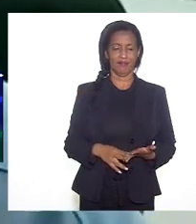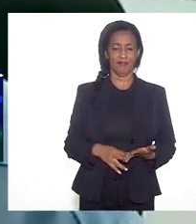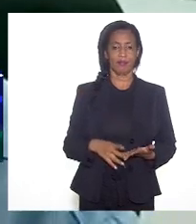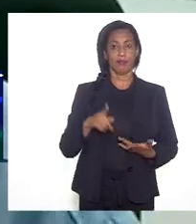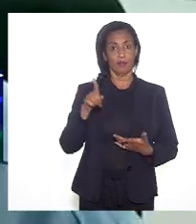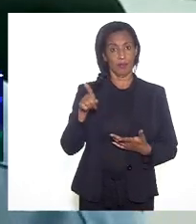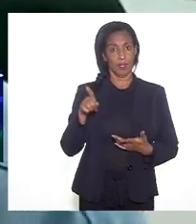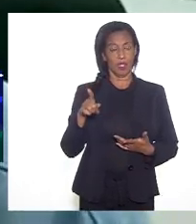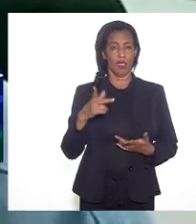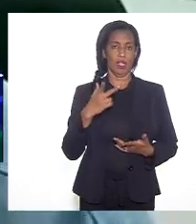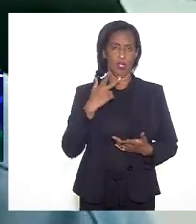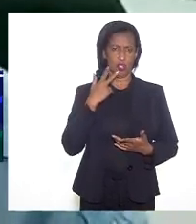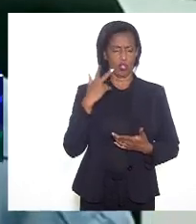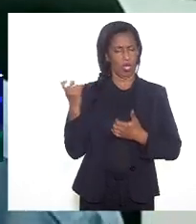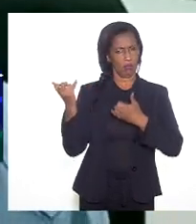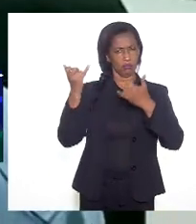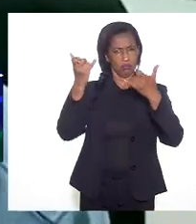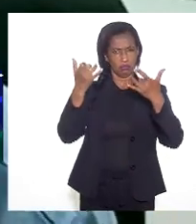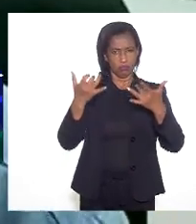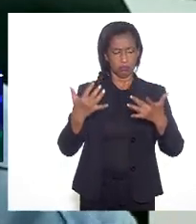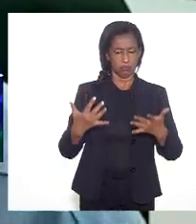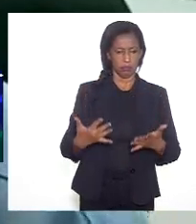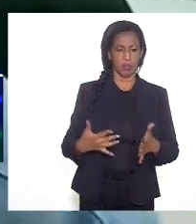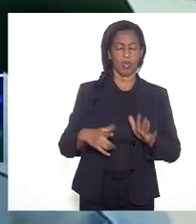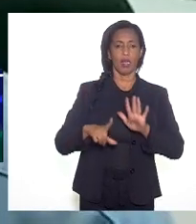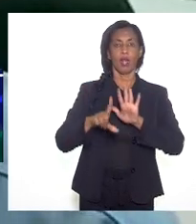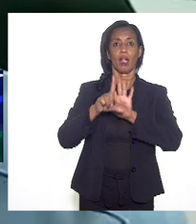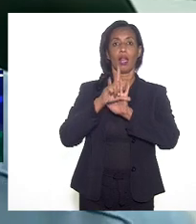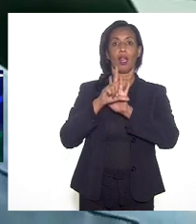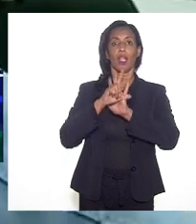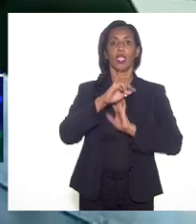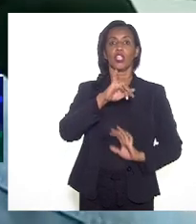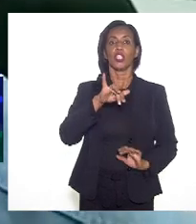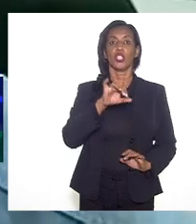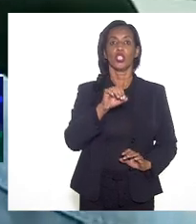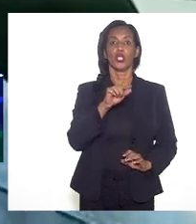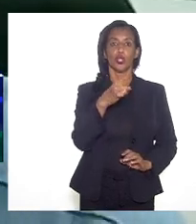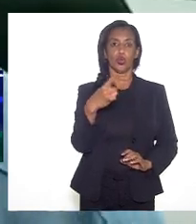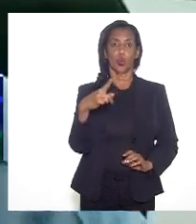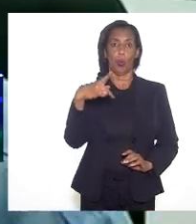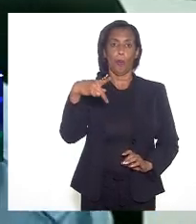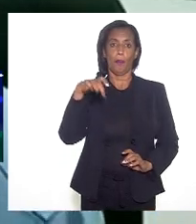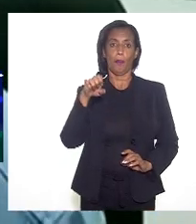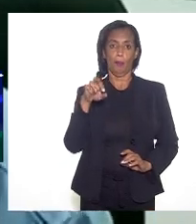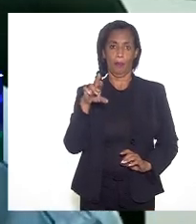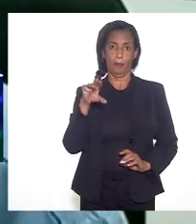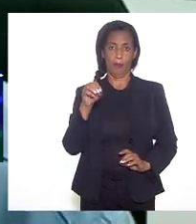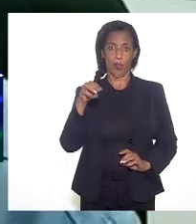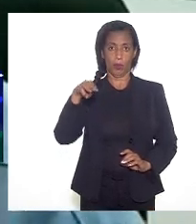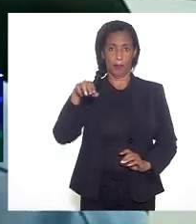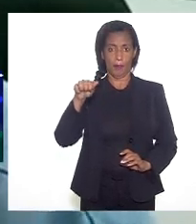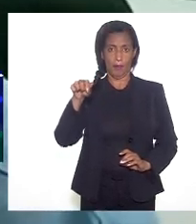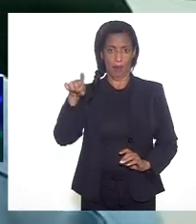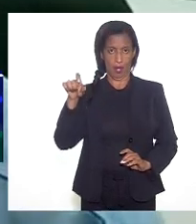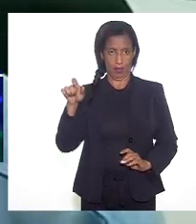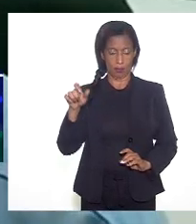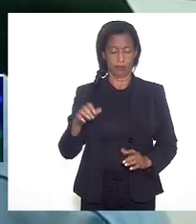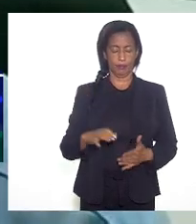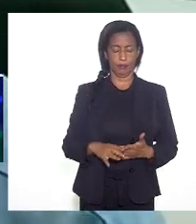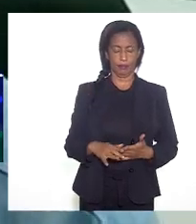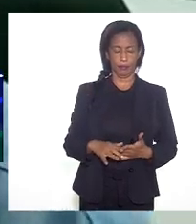intitulou simbolicamente de lei João Pedro Matos. O artigo